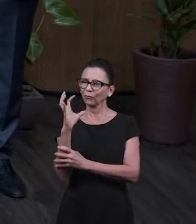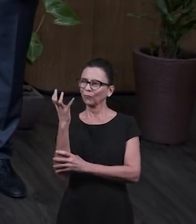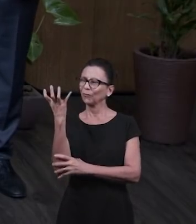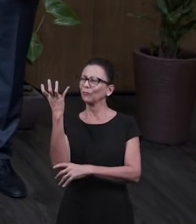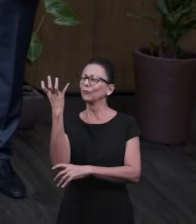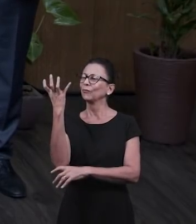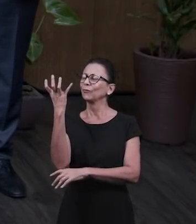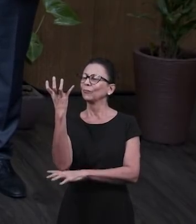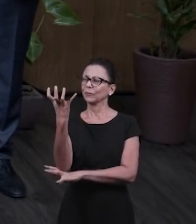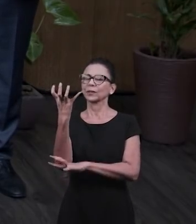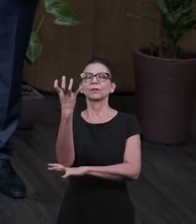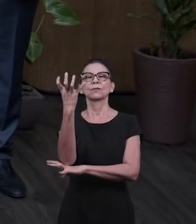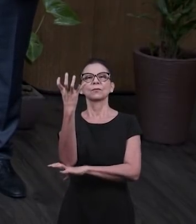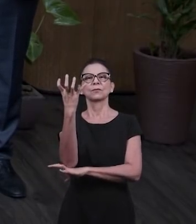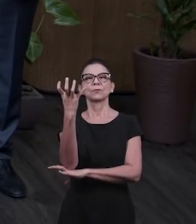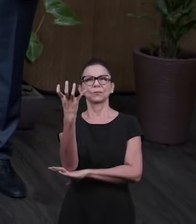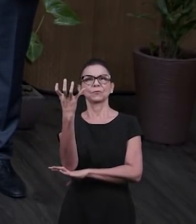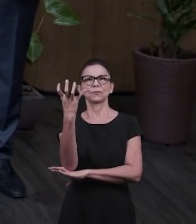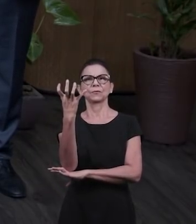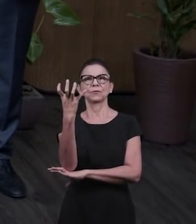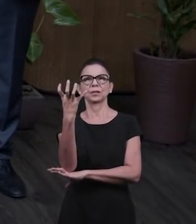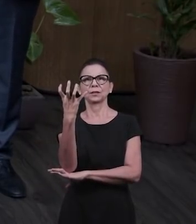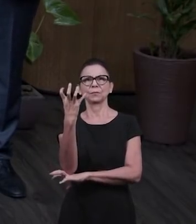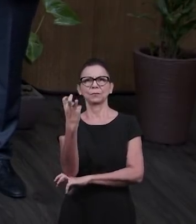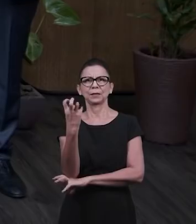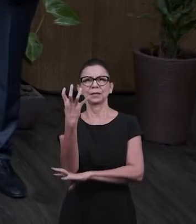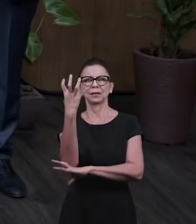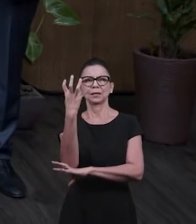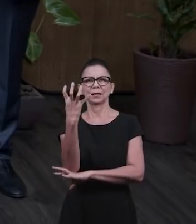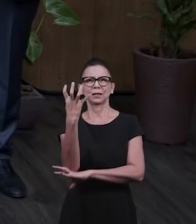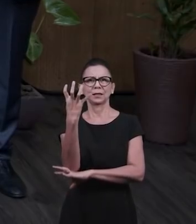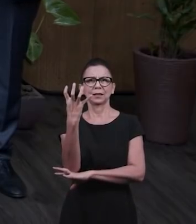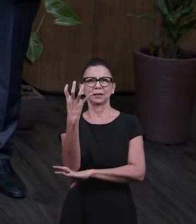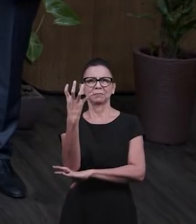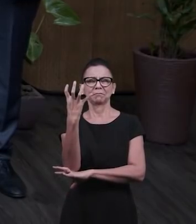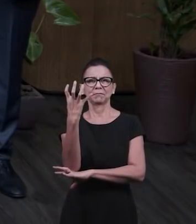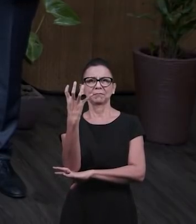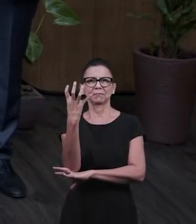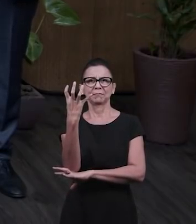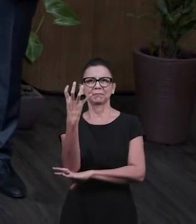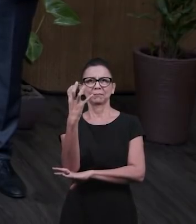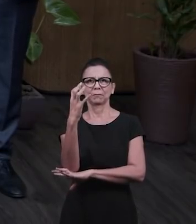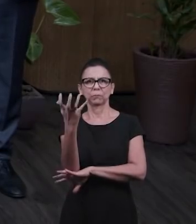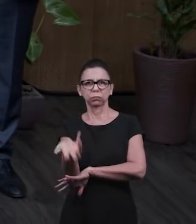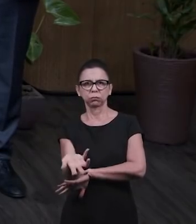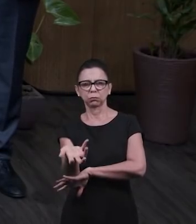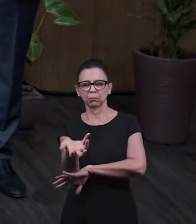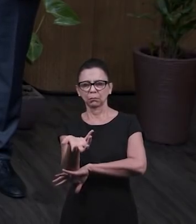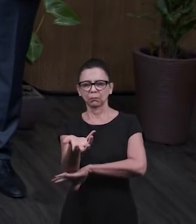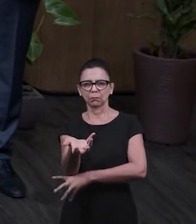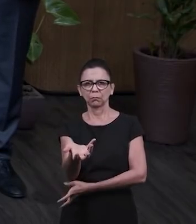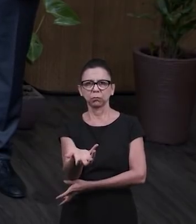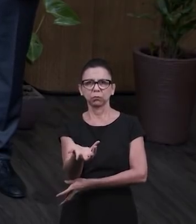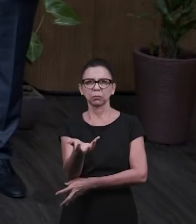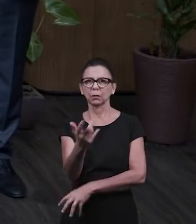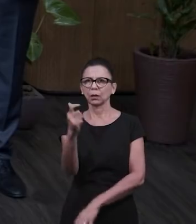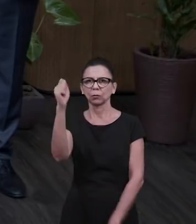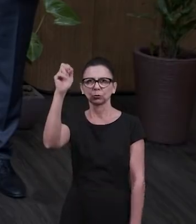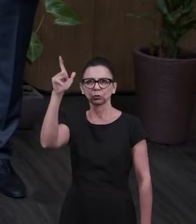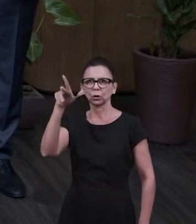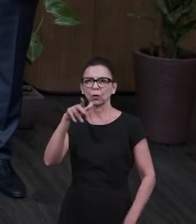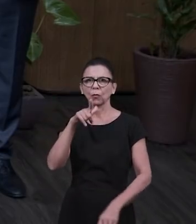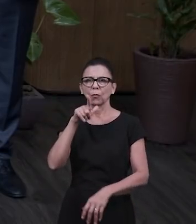imune a qualquer tipo de ataque de aves, resistente ao sol, com uma